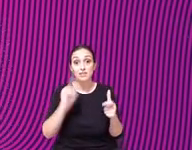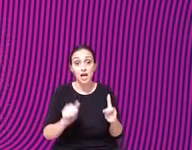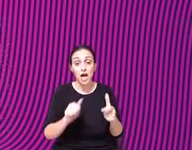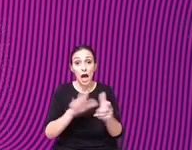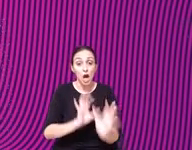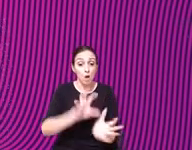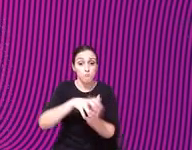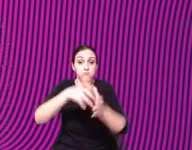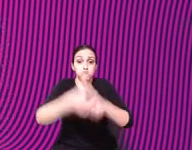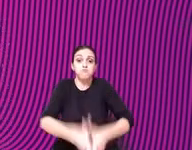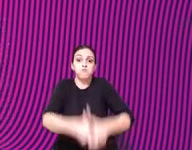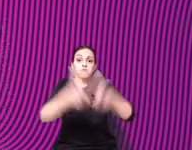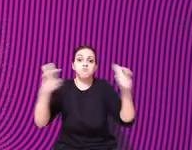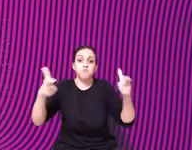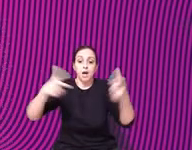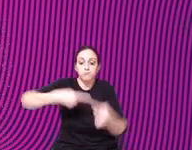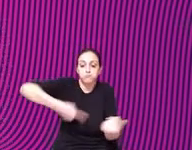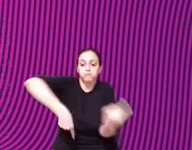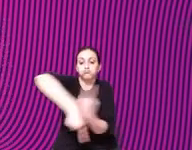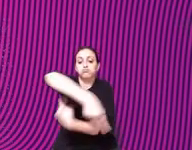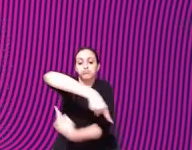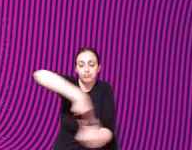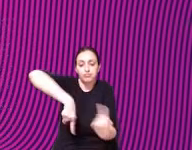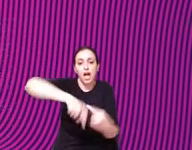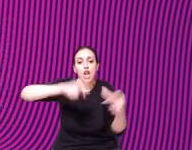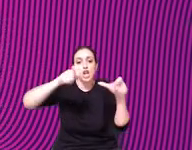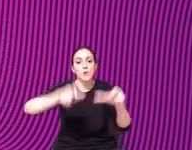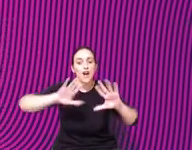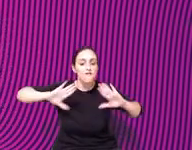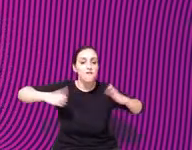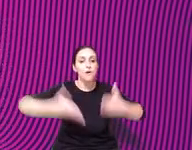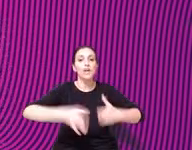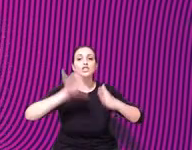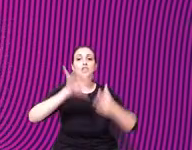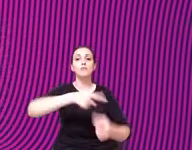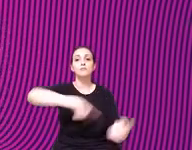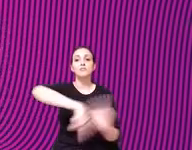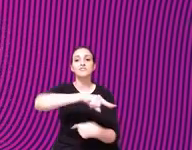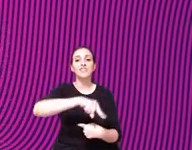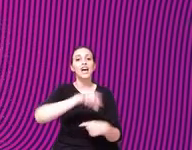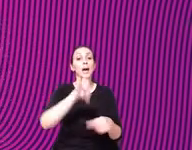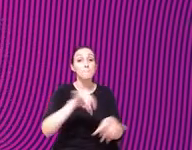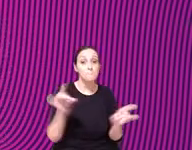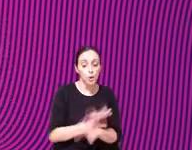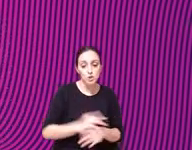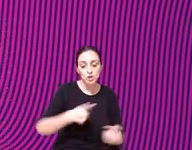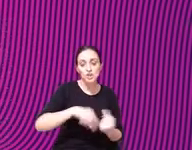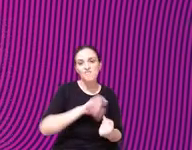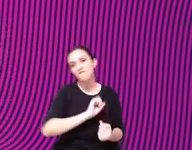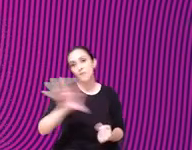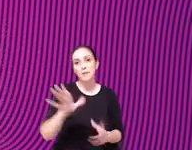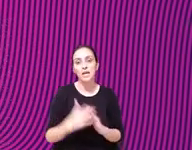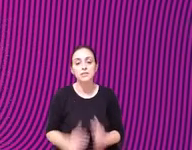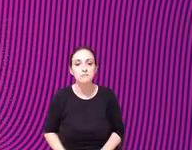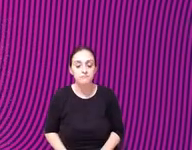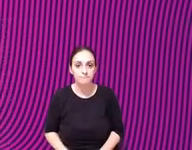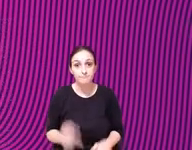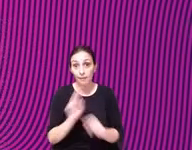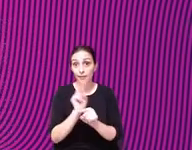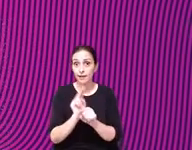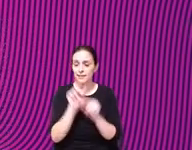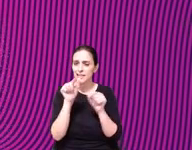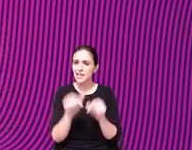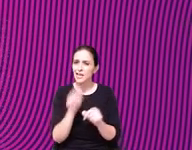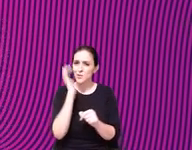de diálise, a função deles é fazer aquela diálise e mandar o paciente para casa. Então, eu acho que isso,